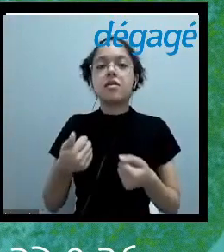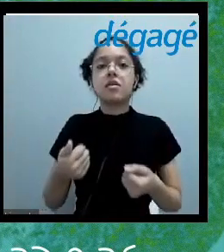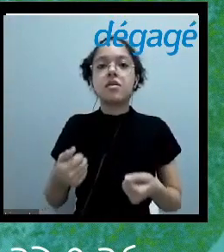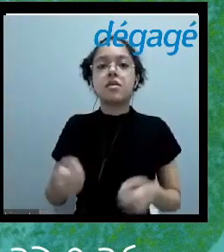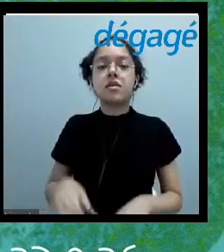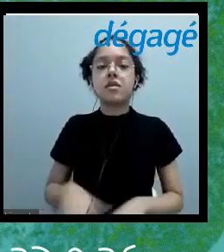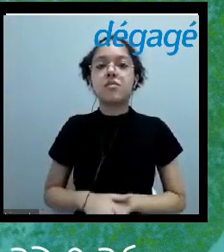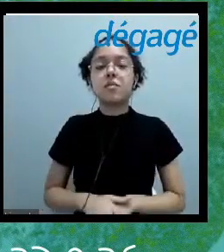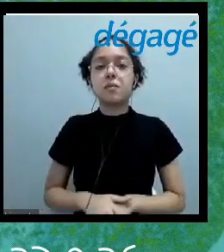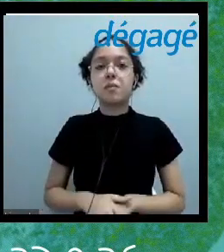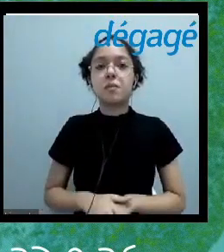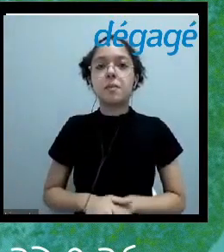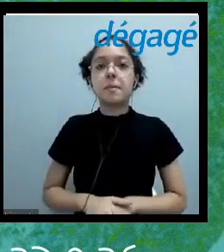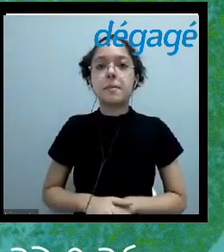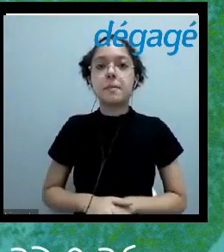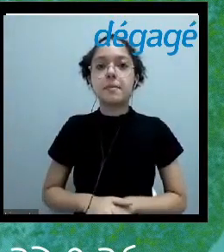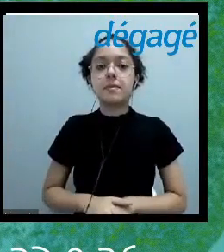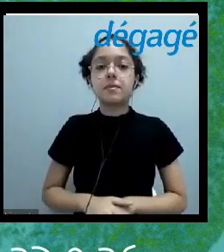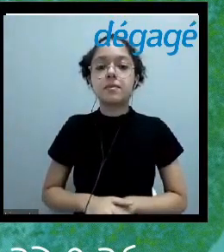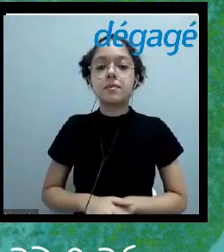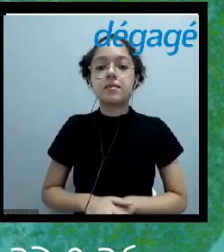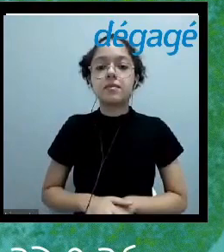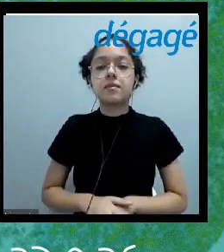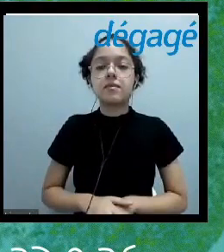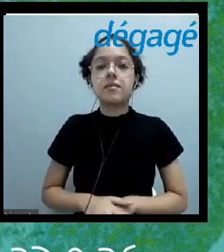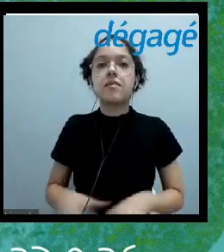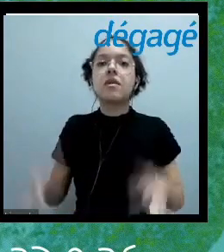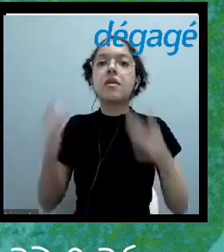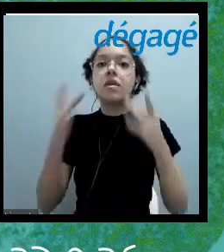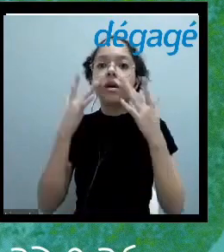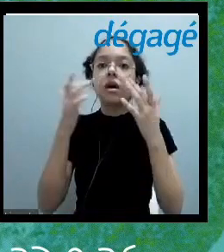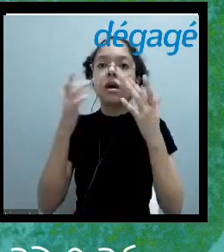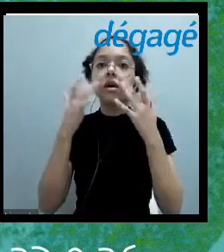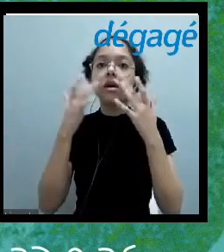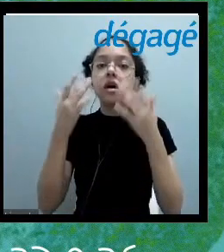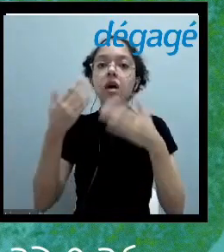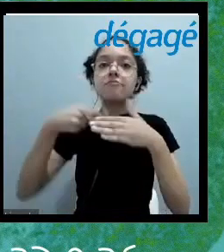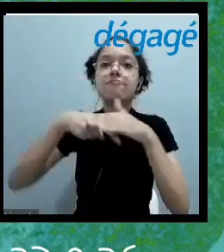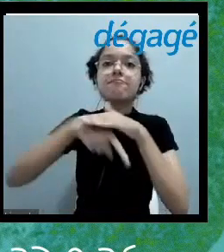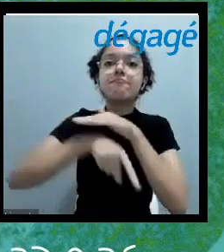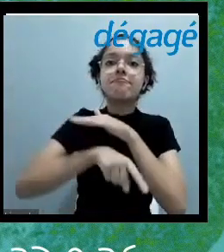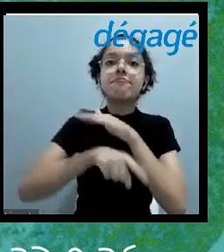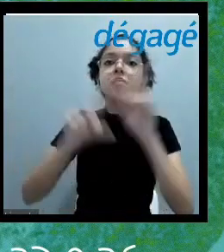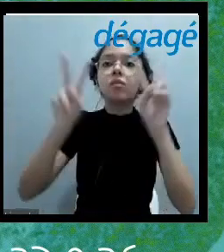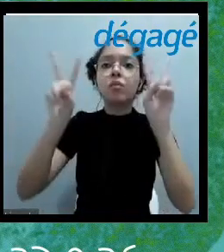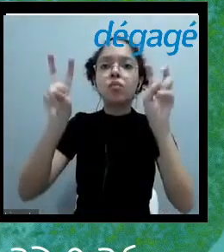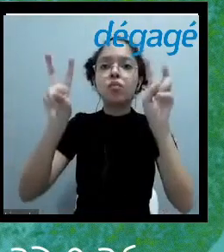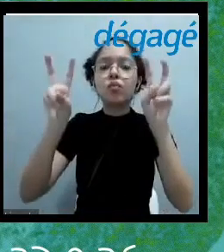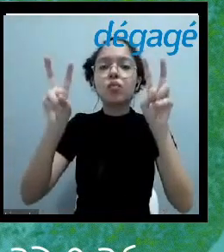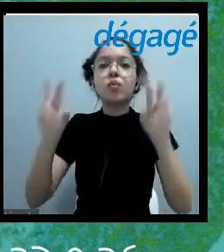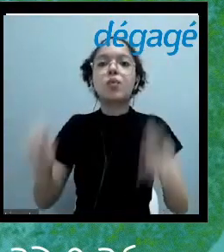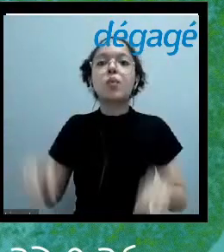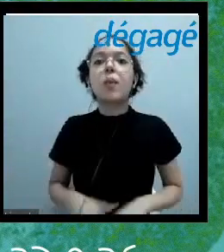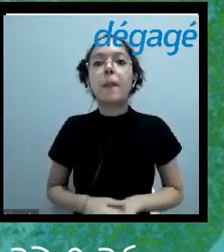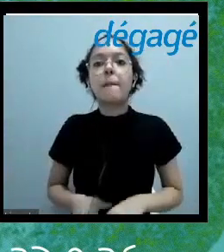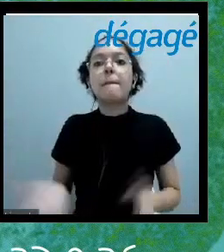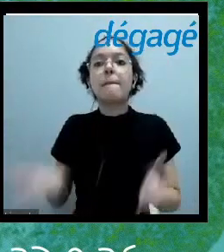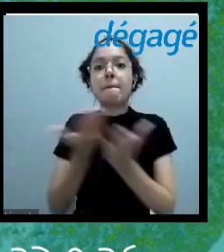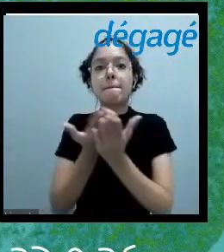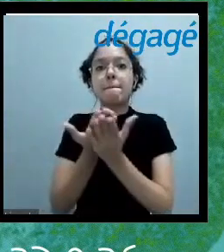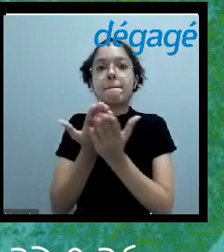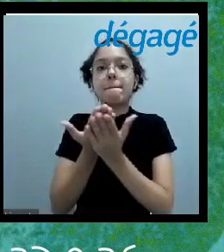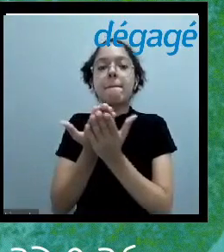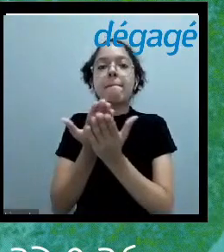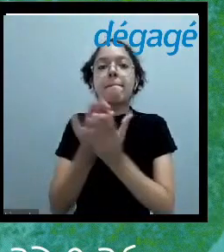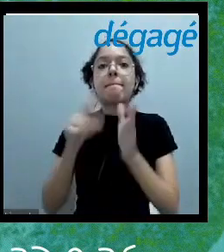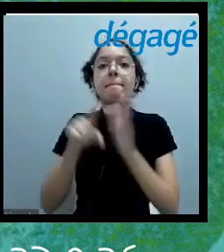entrando no teatro de uma forma muito intuitiva, porque tem uma coisa do